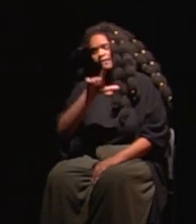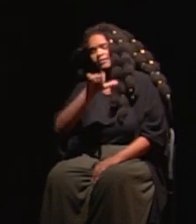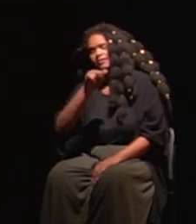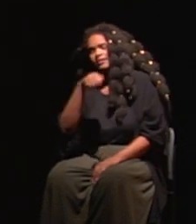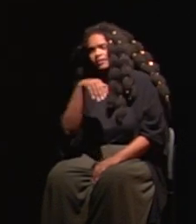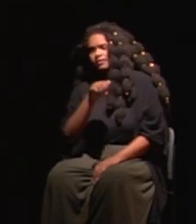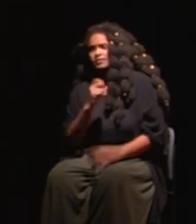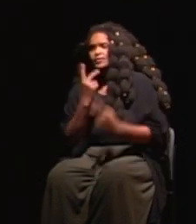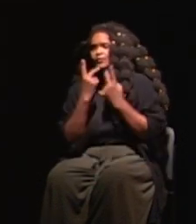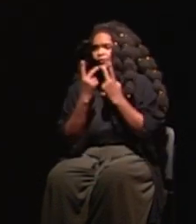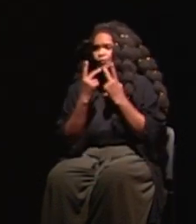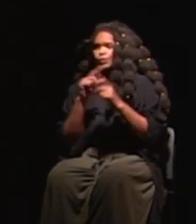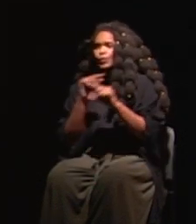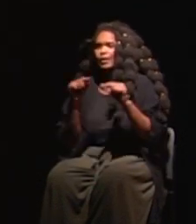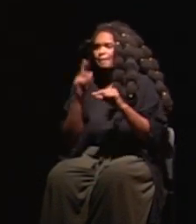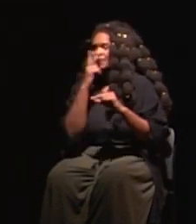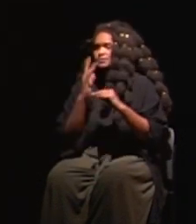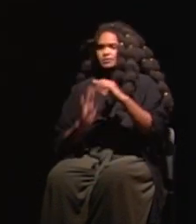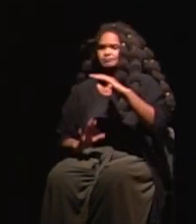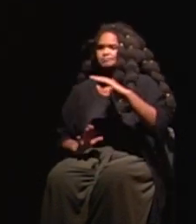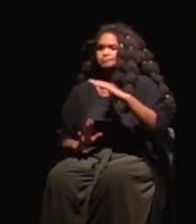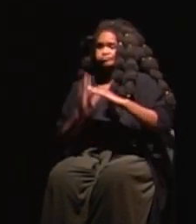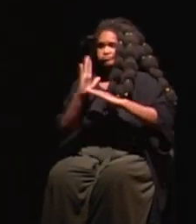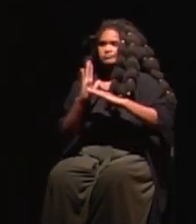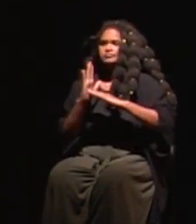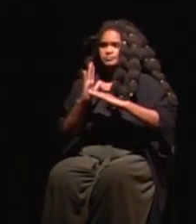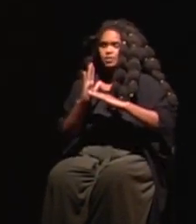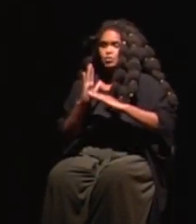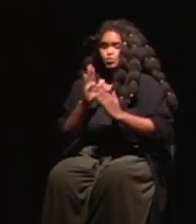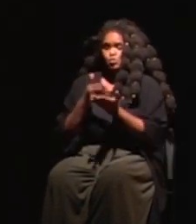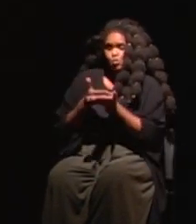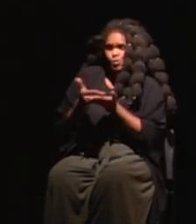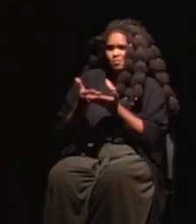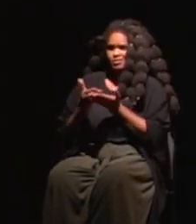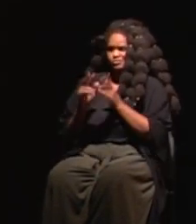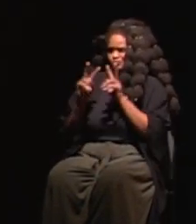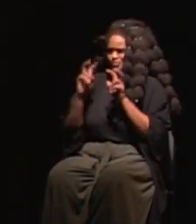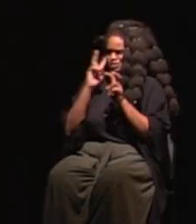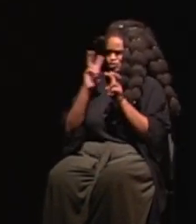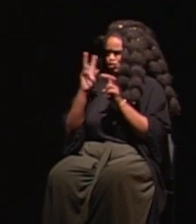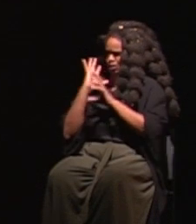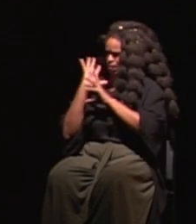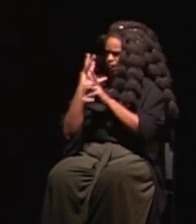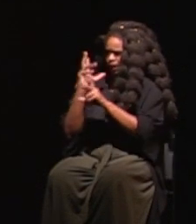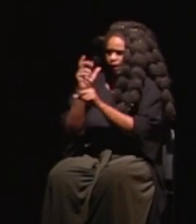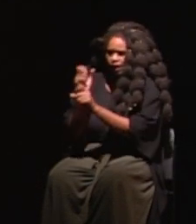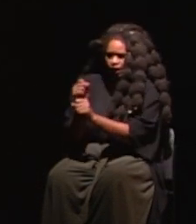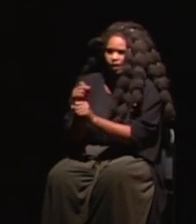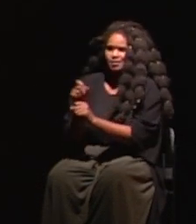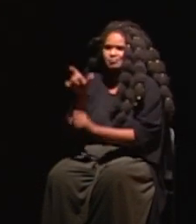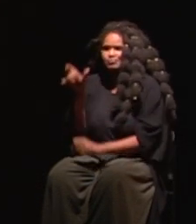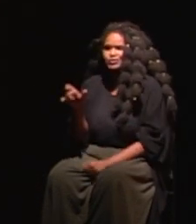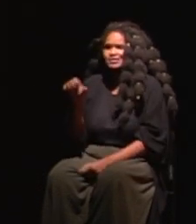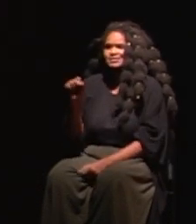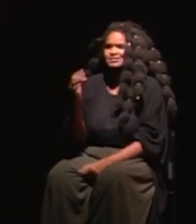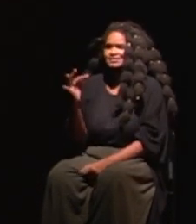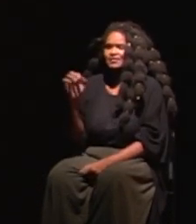estopim assim, né, desse começo, na verdade, né, da história da Stefânia, da gente retrazer a Stefânia,